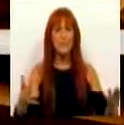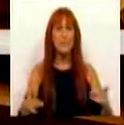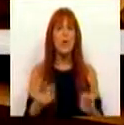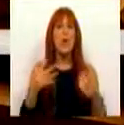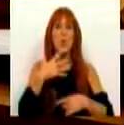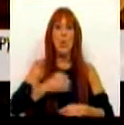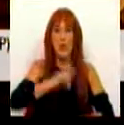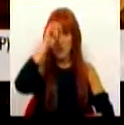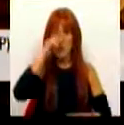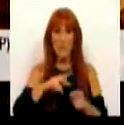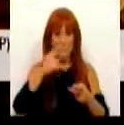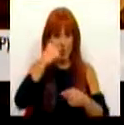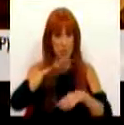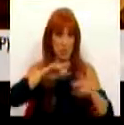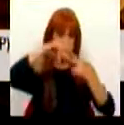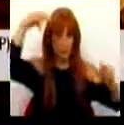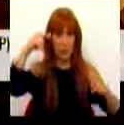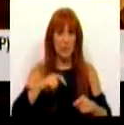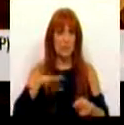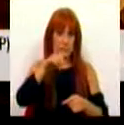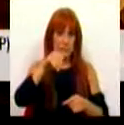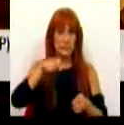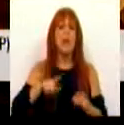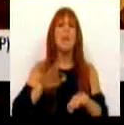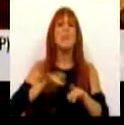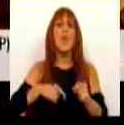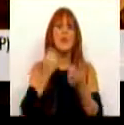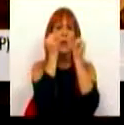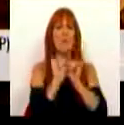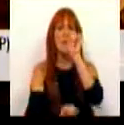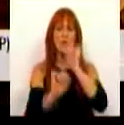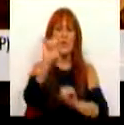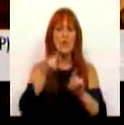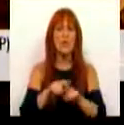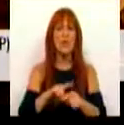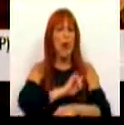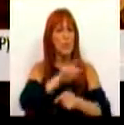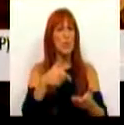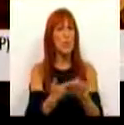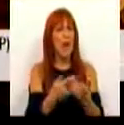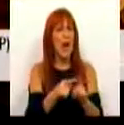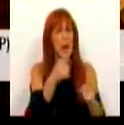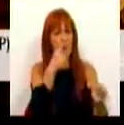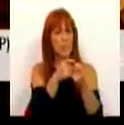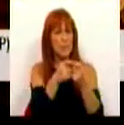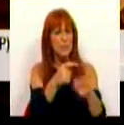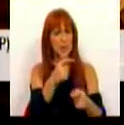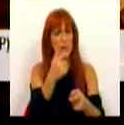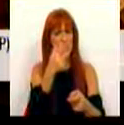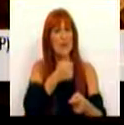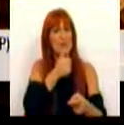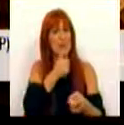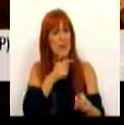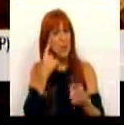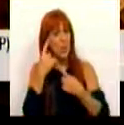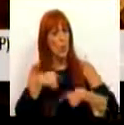Com total respeito pelos autarcas e autarquias e pela sua autonomia, é potenciada uma maior proximidade entre